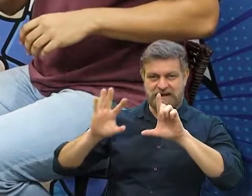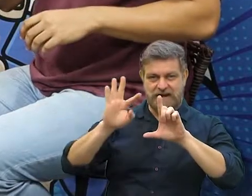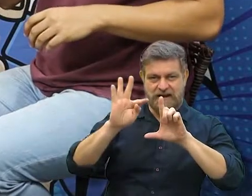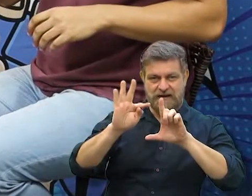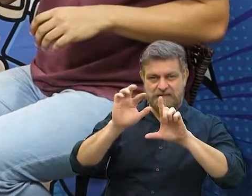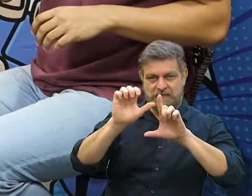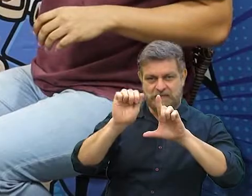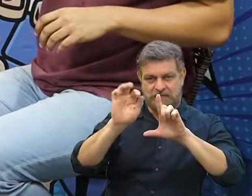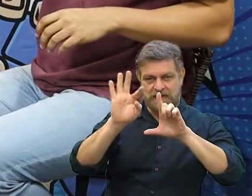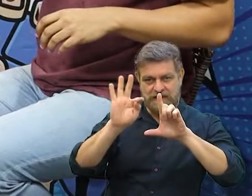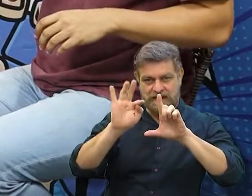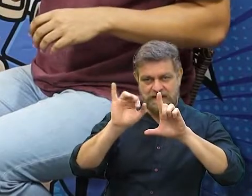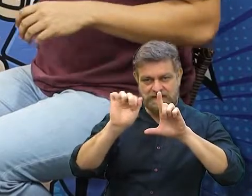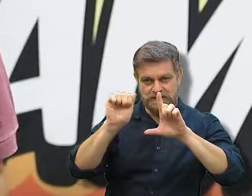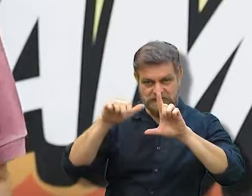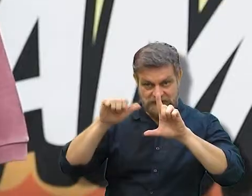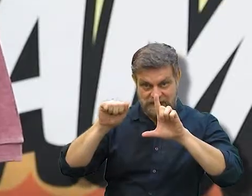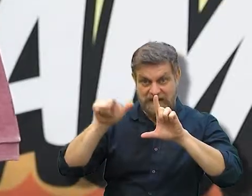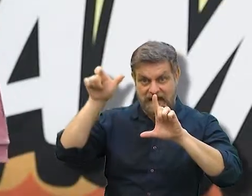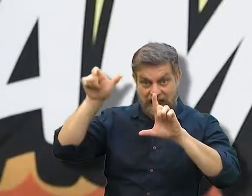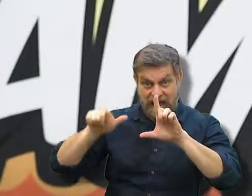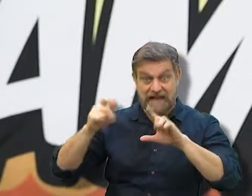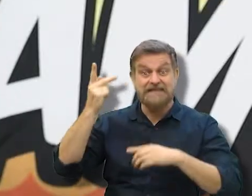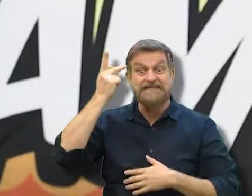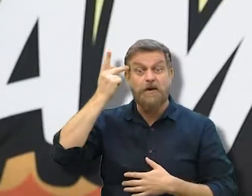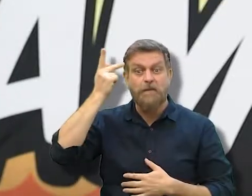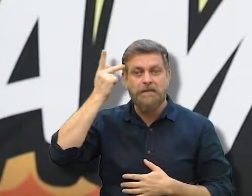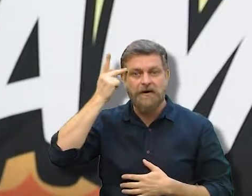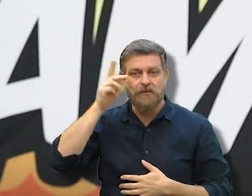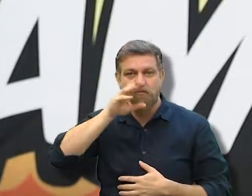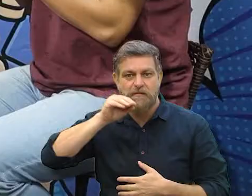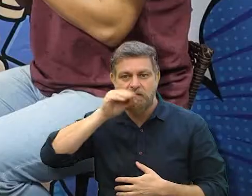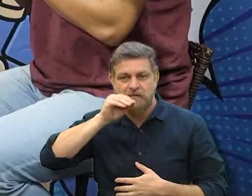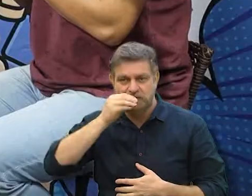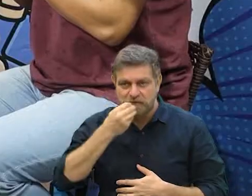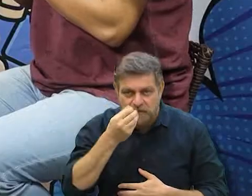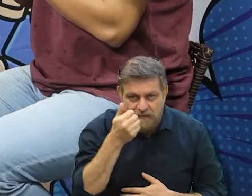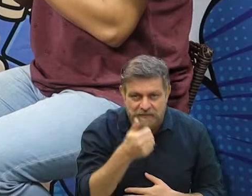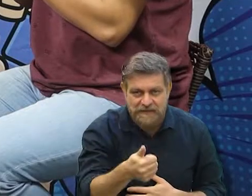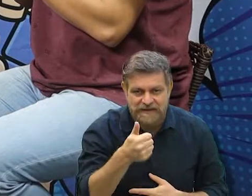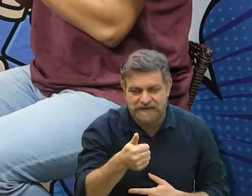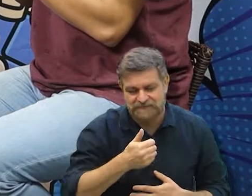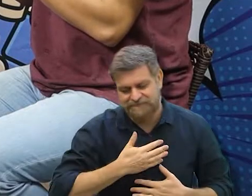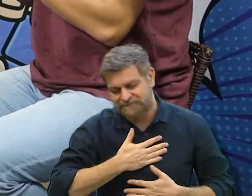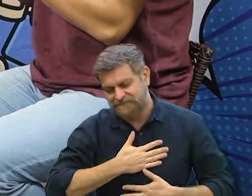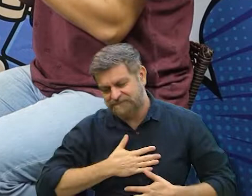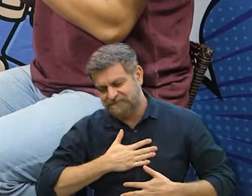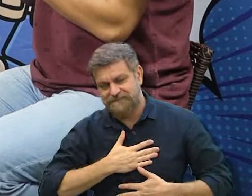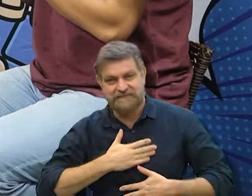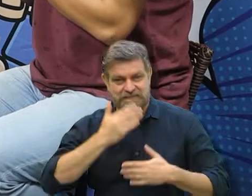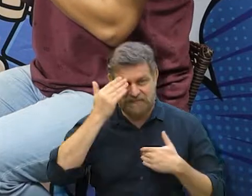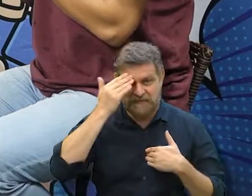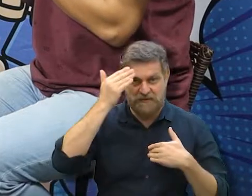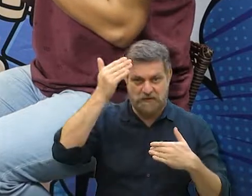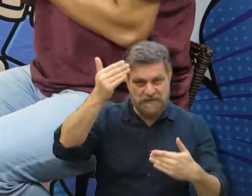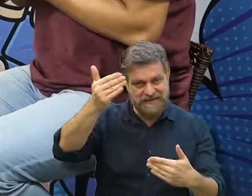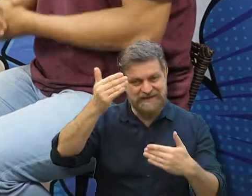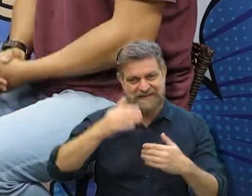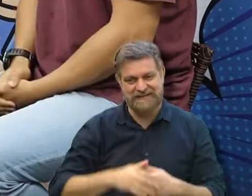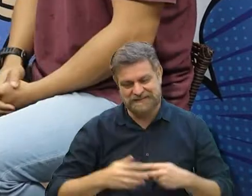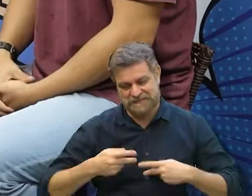Tatiana, diretamente de São Paulo. Tatiana, tudo bem? Olá, tudo bem, Michel? Obrigada